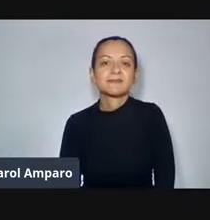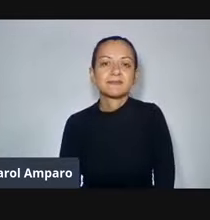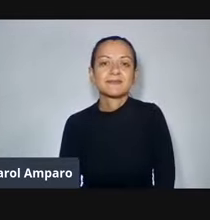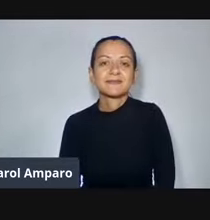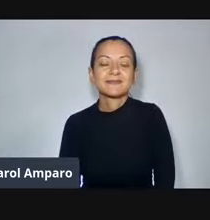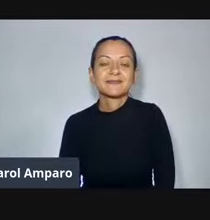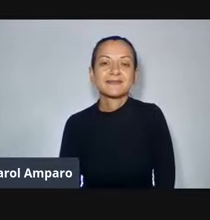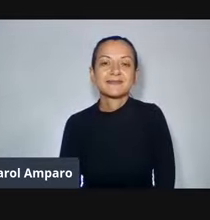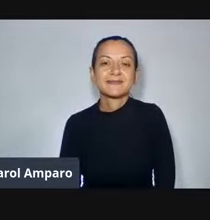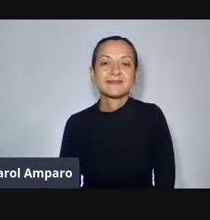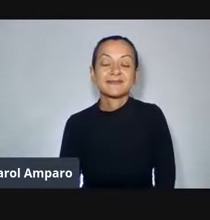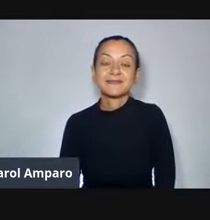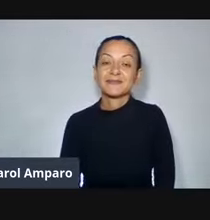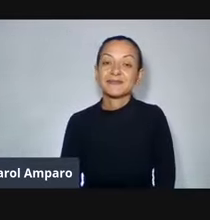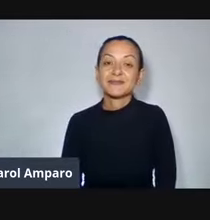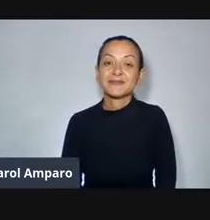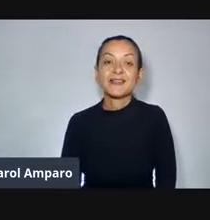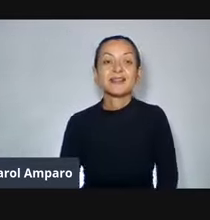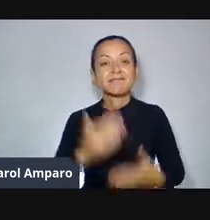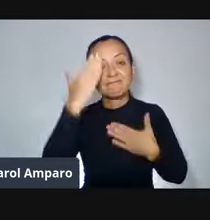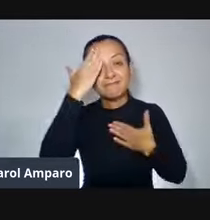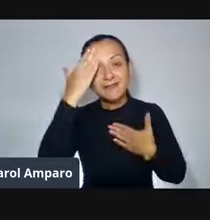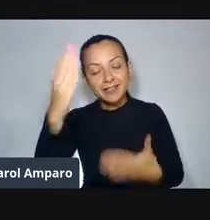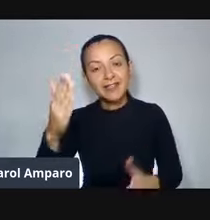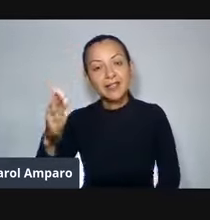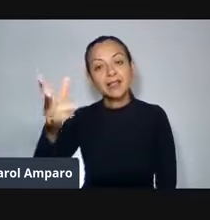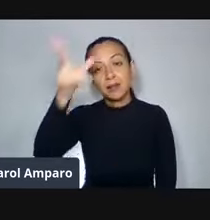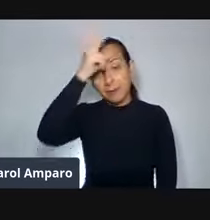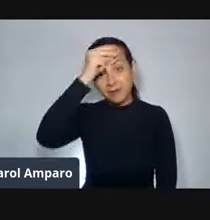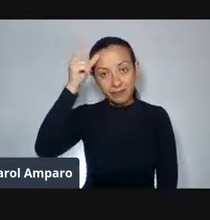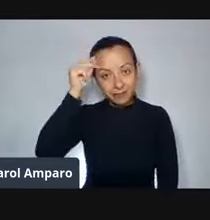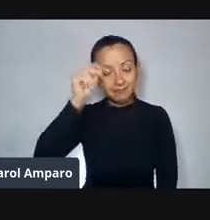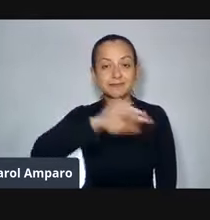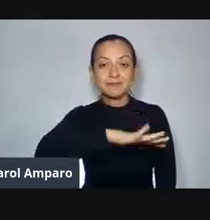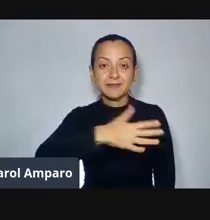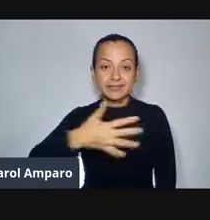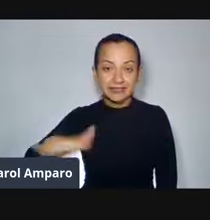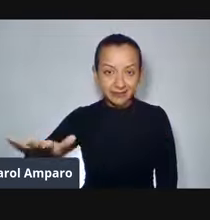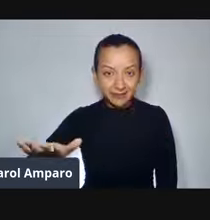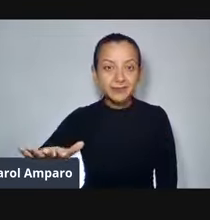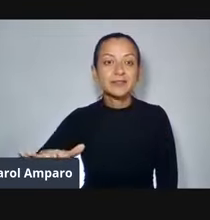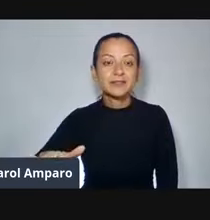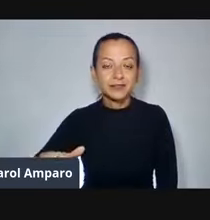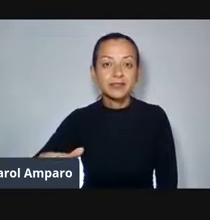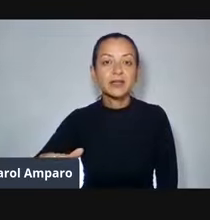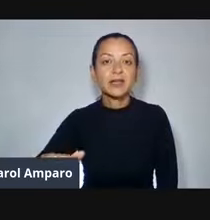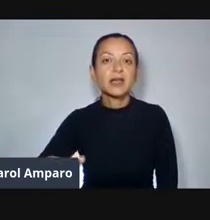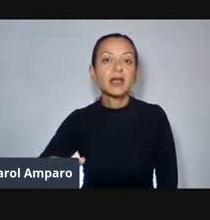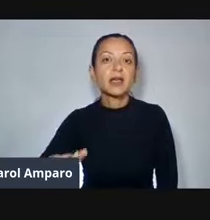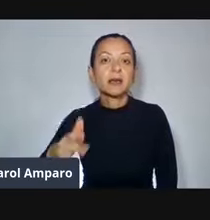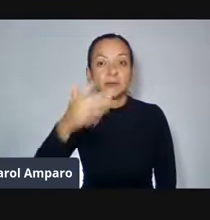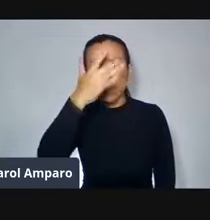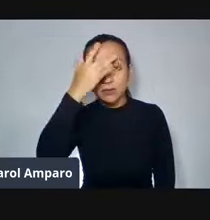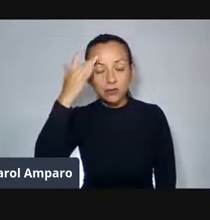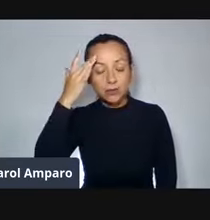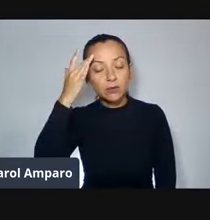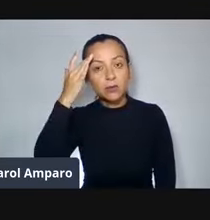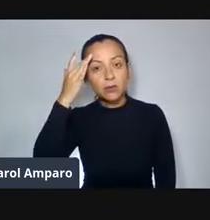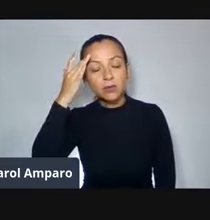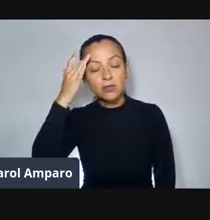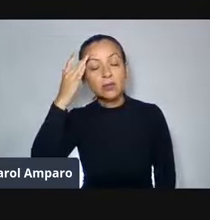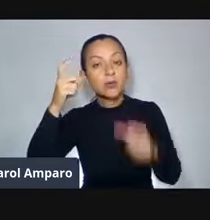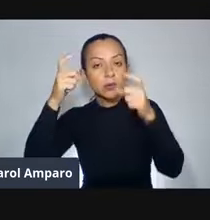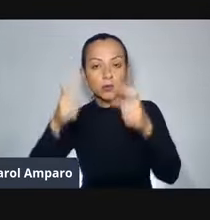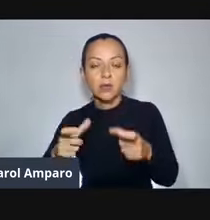Muito bem, agradecer à Prefeitura Municipal de Santos, por intermédio da Coordenadoria